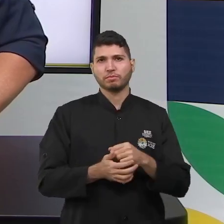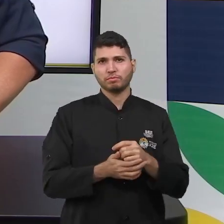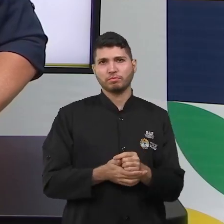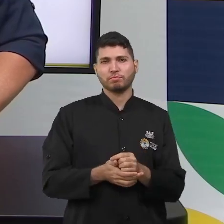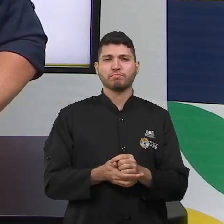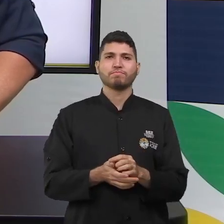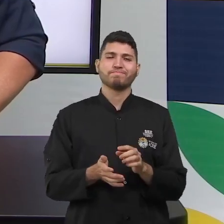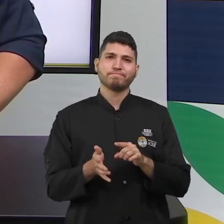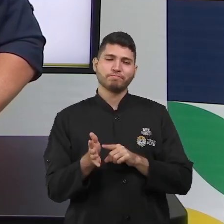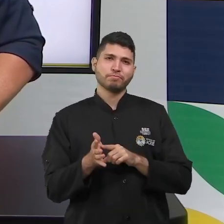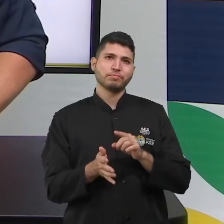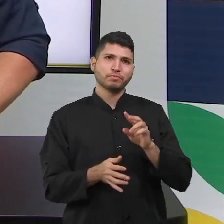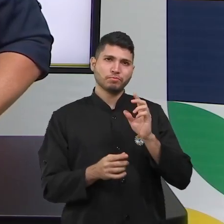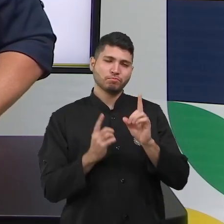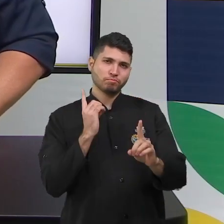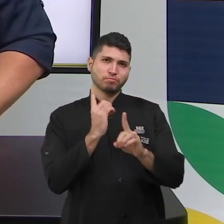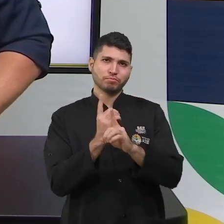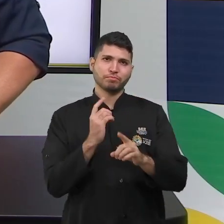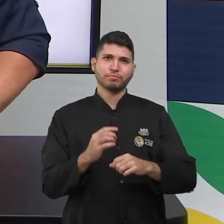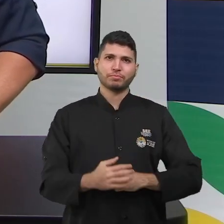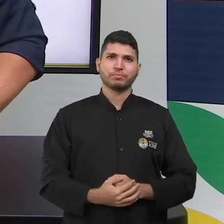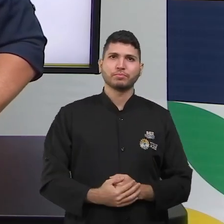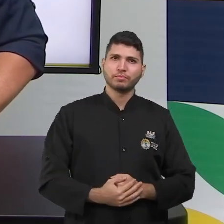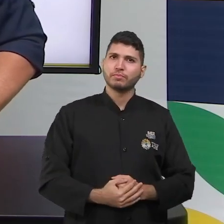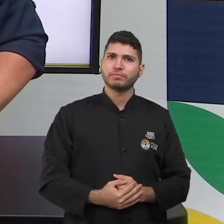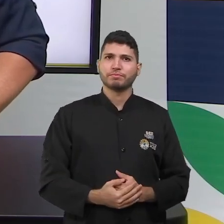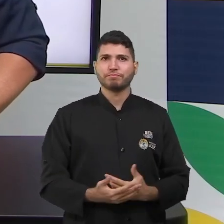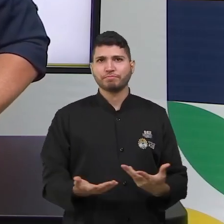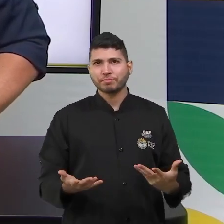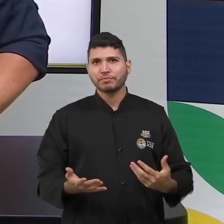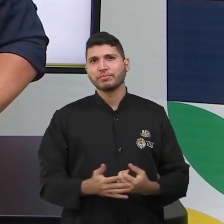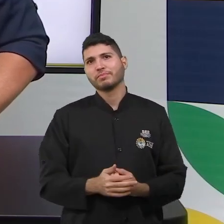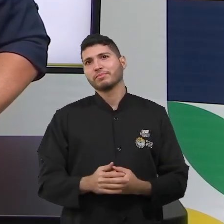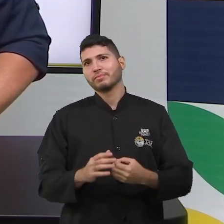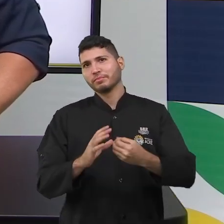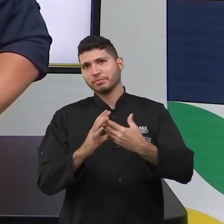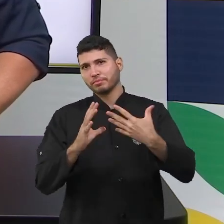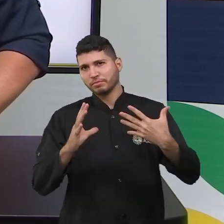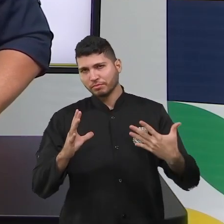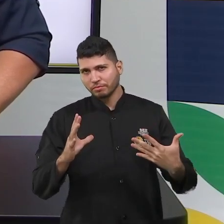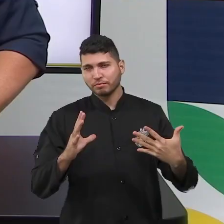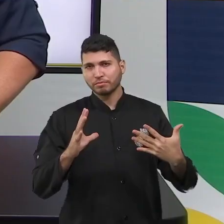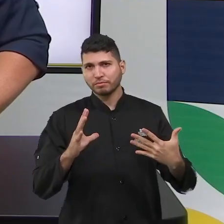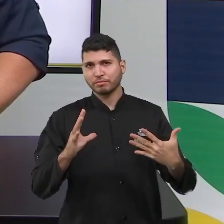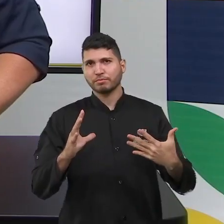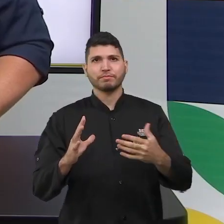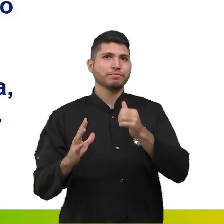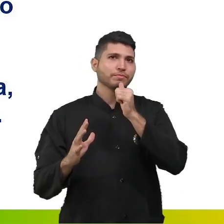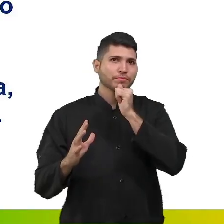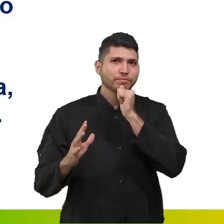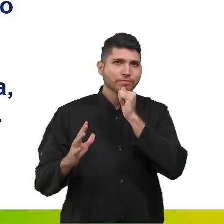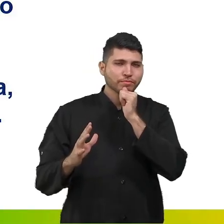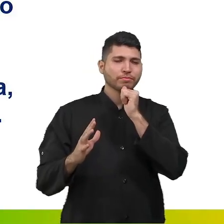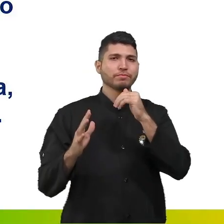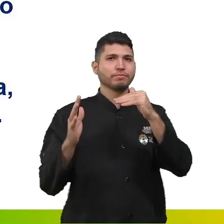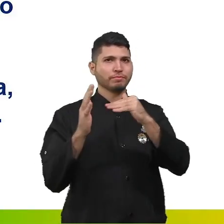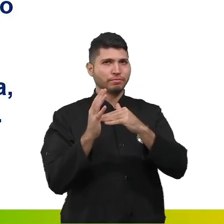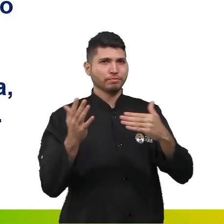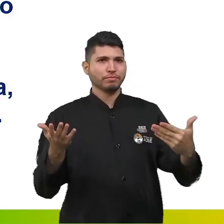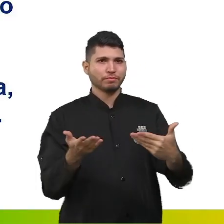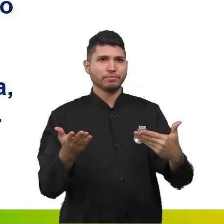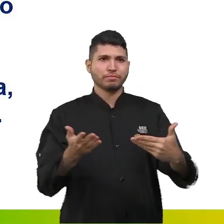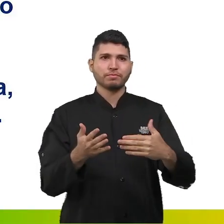falando. Então isso é legado desse longo período de escravidão. Porque, olha só, a